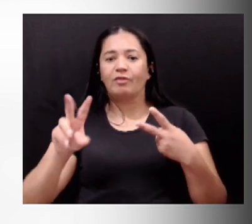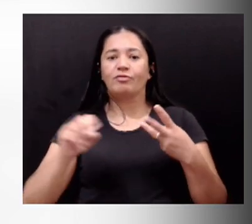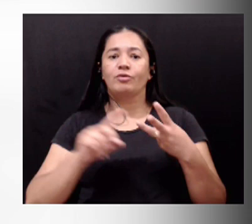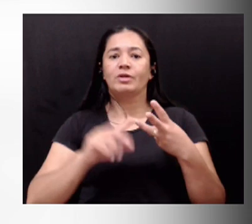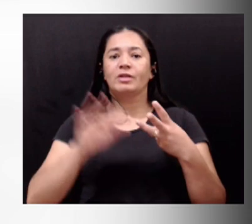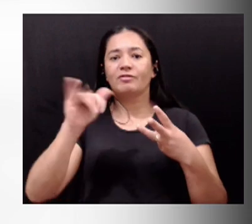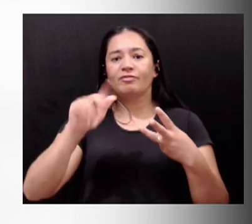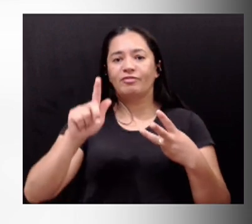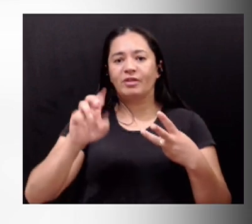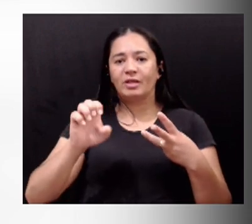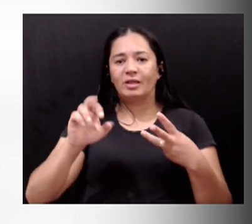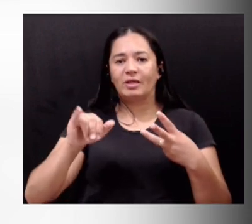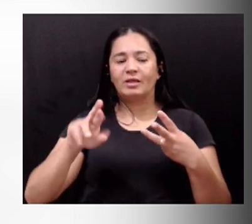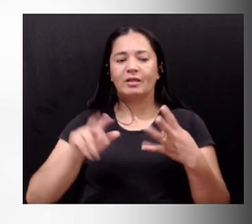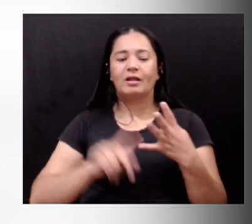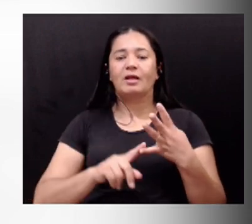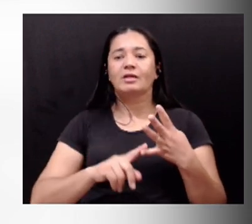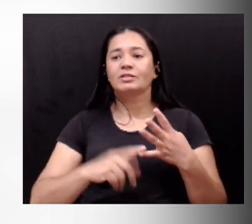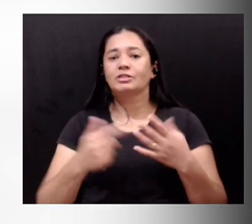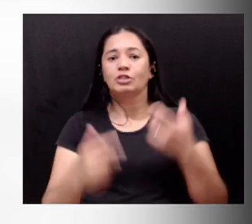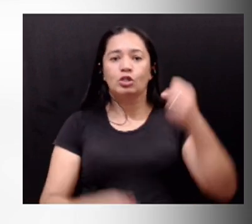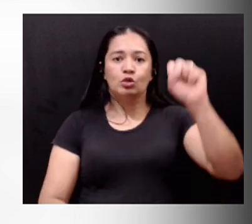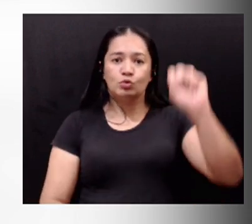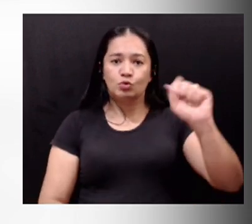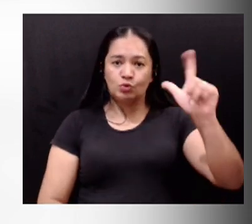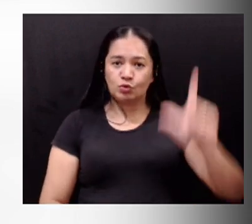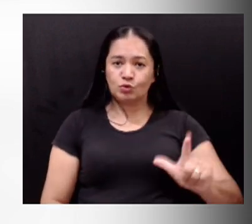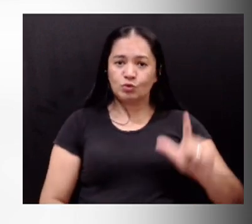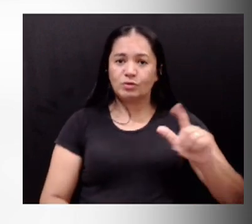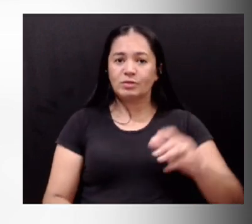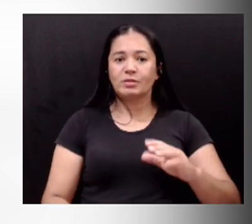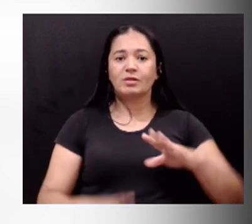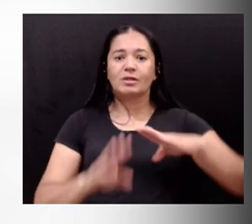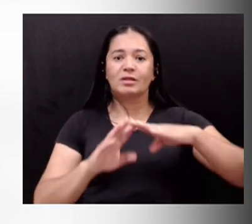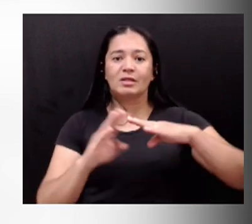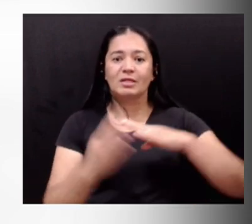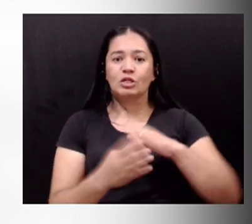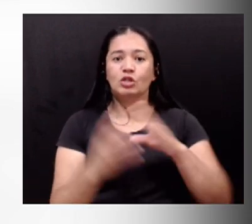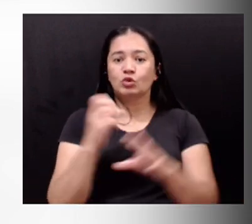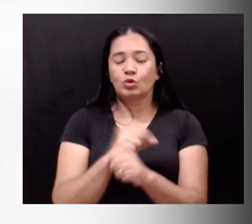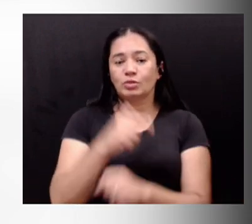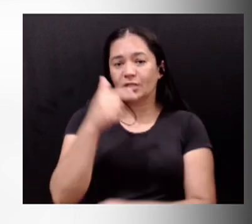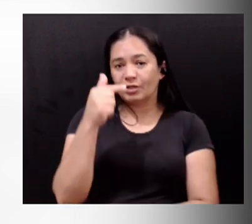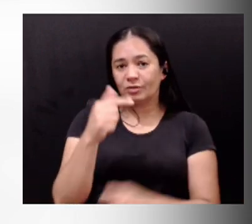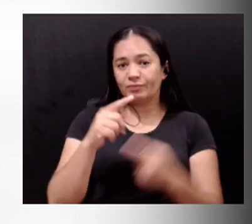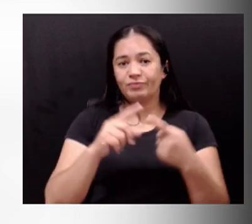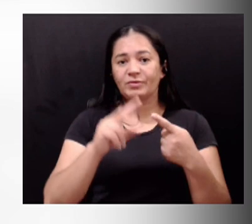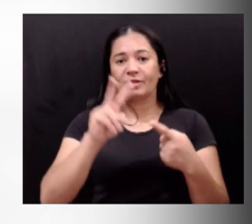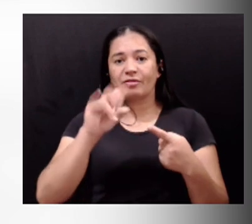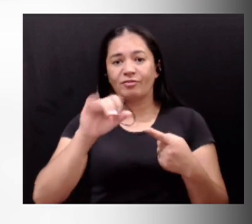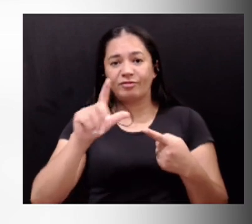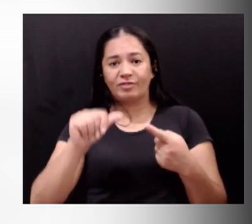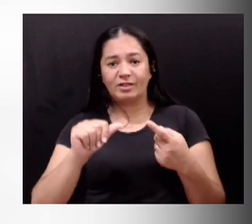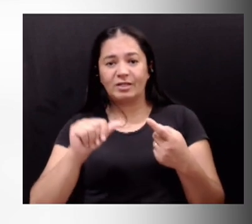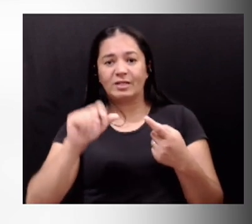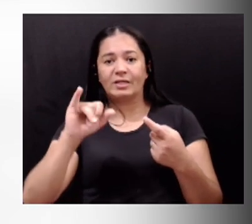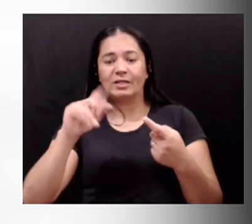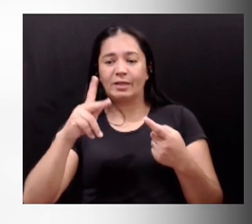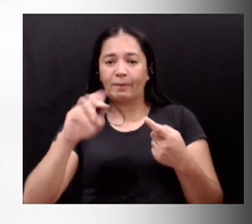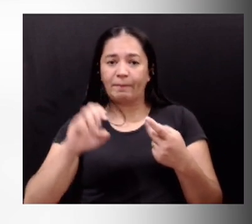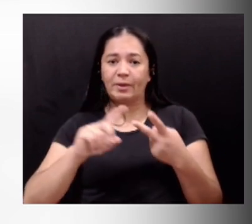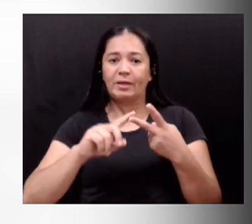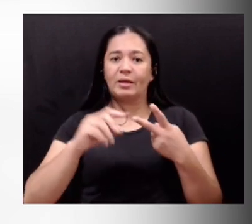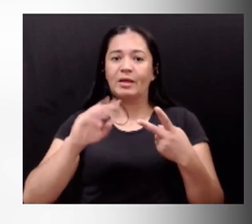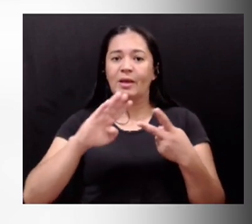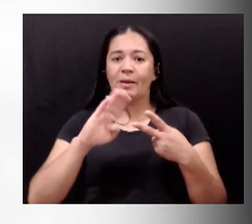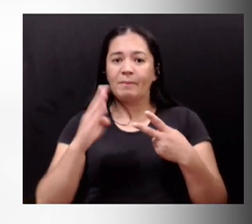suleste, onde concentram mais bairros, 7 no total. Vila IP, Núcleo Residencial Bairro da Vitória,